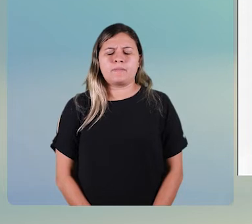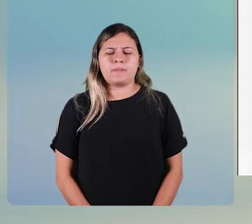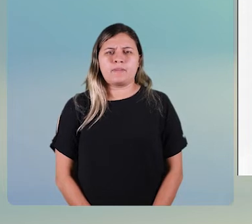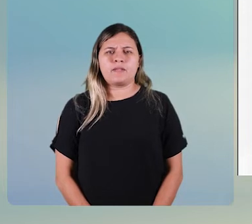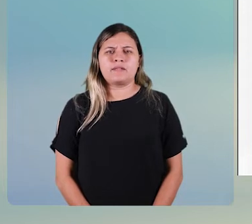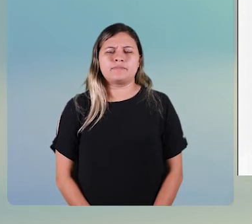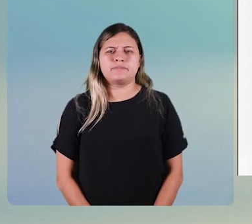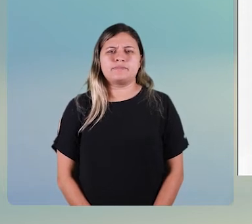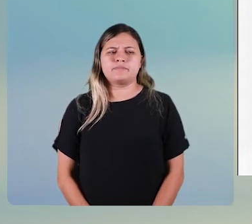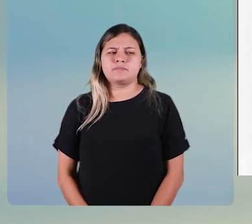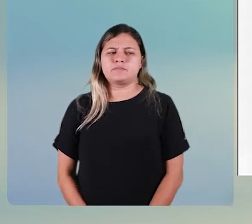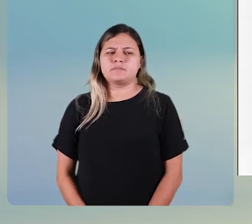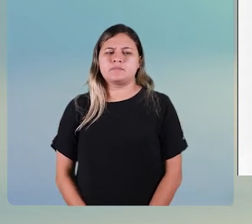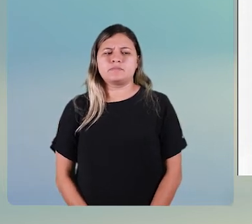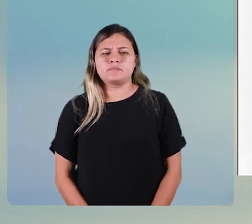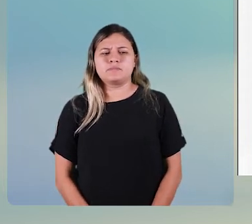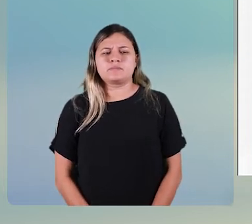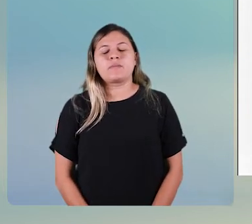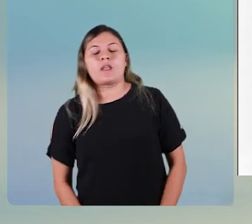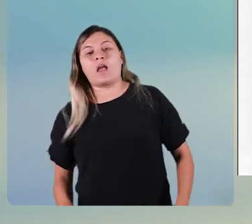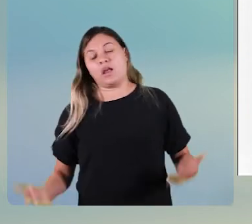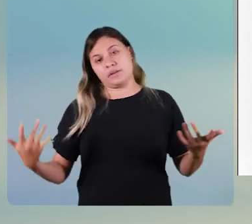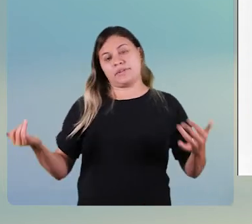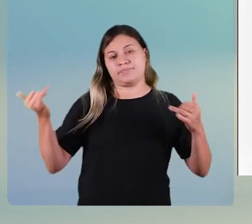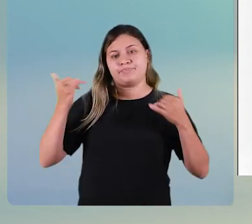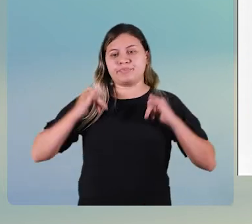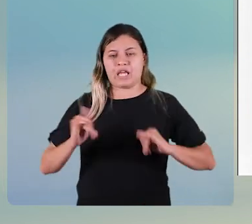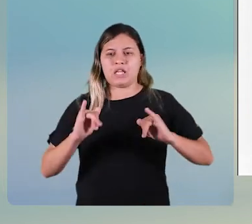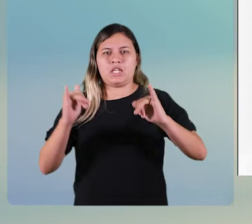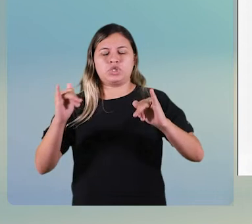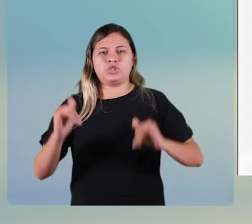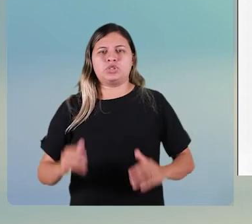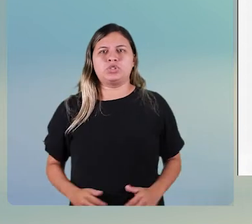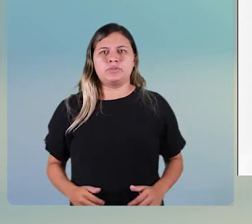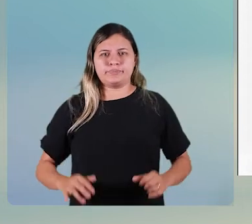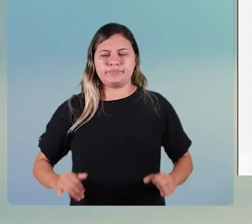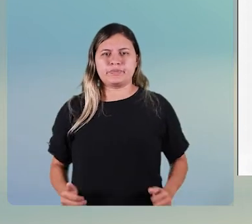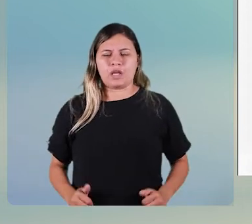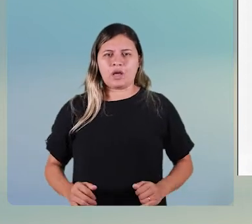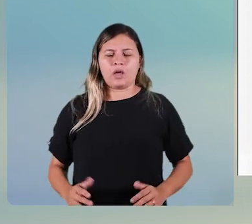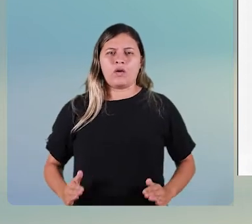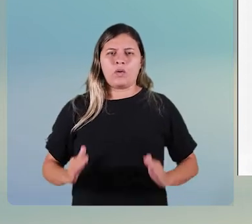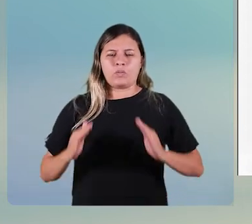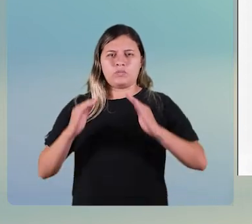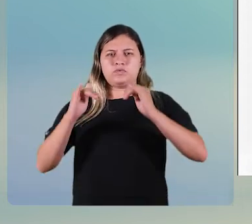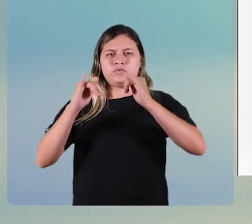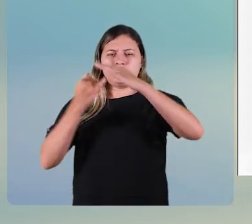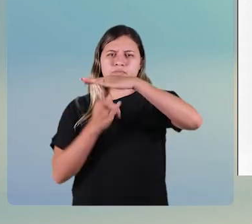Pessoal, e nós temos um tipo de energia particular que é a chamada energia nuclear, né? A energia nuclear,